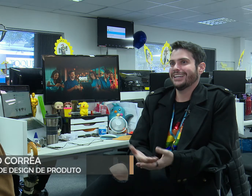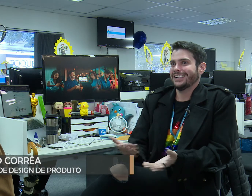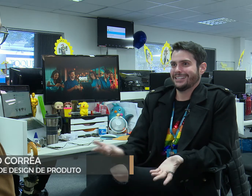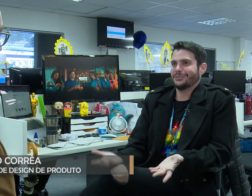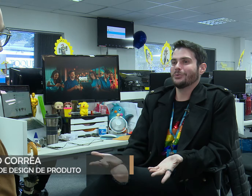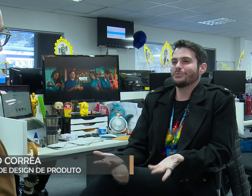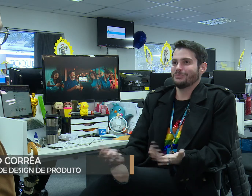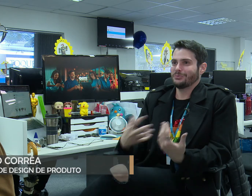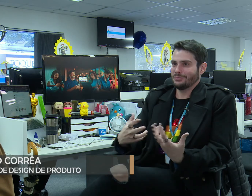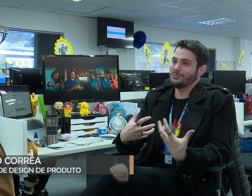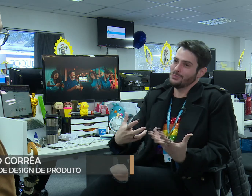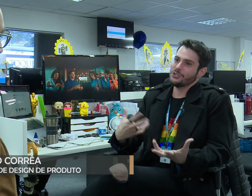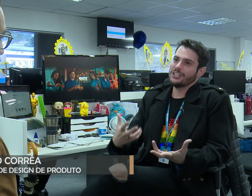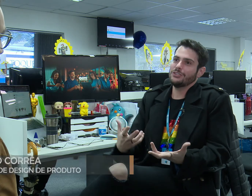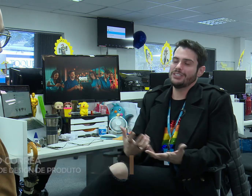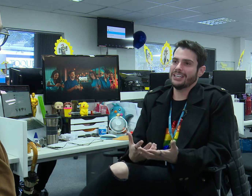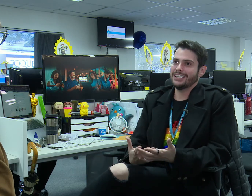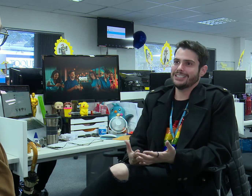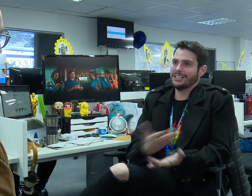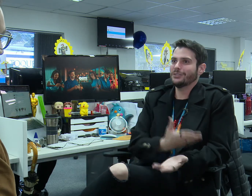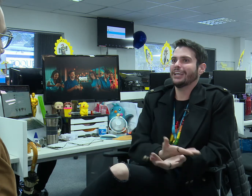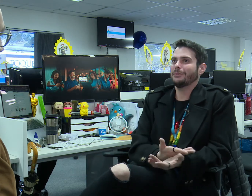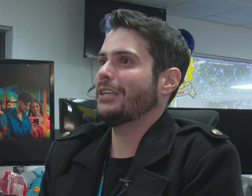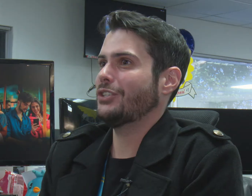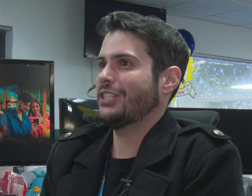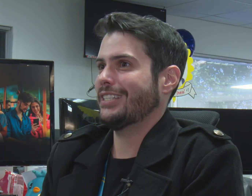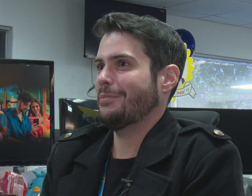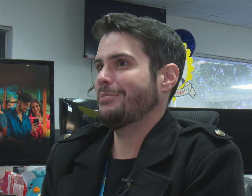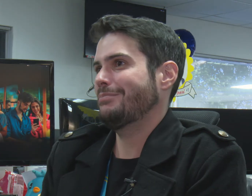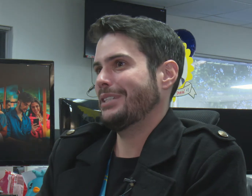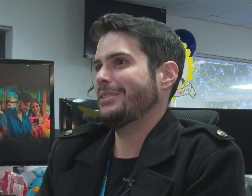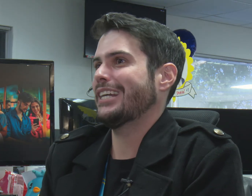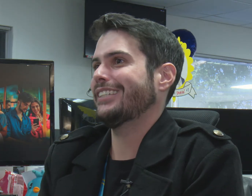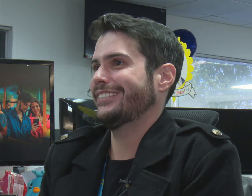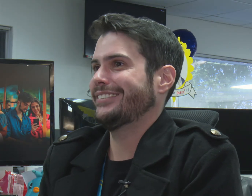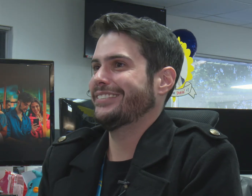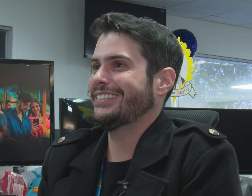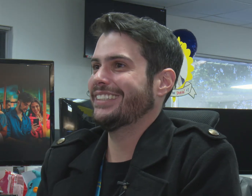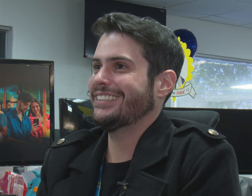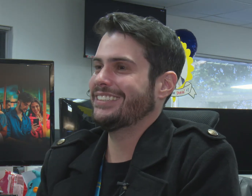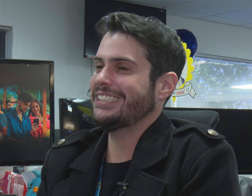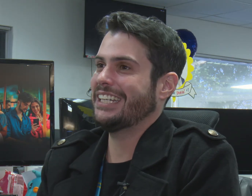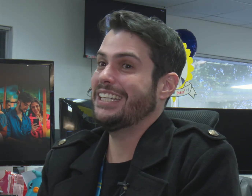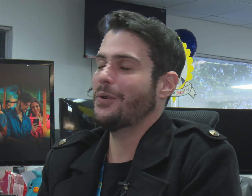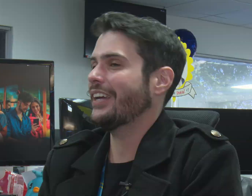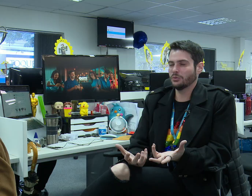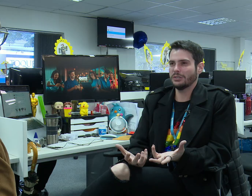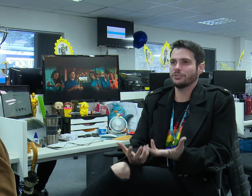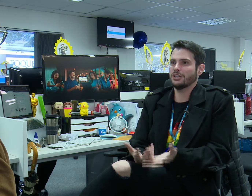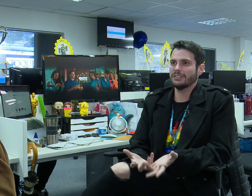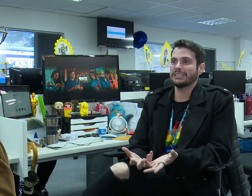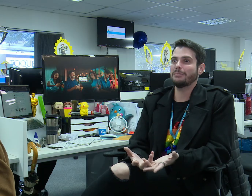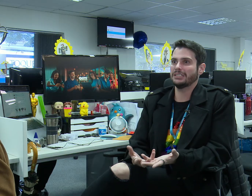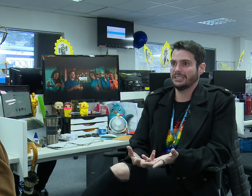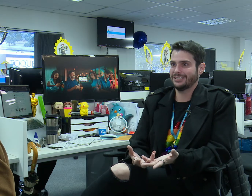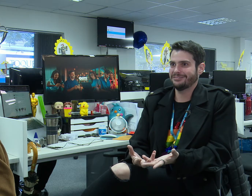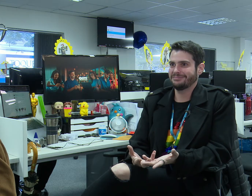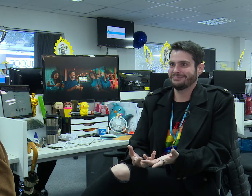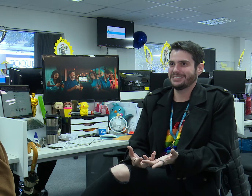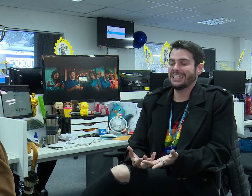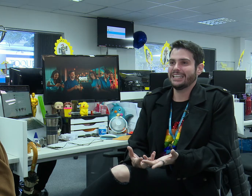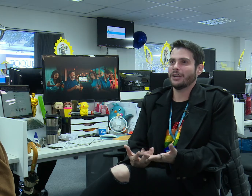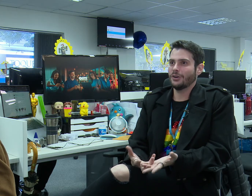time com o meu jeito de ser e sendo gay, porque a gente é sempre minimizado, né? E aqui não. Eu nunca fui de levantar a